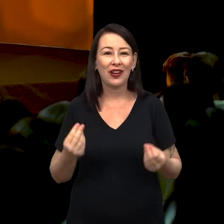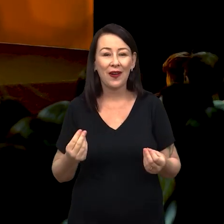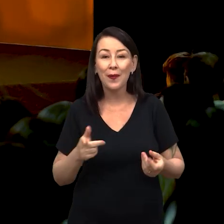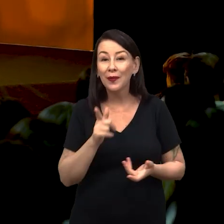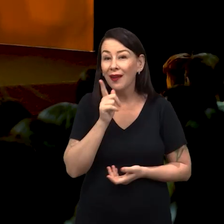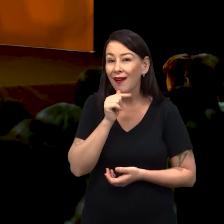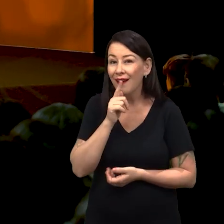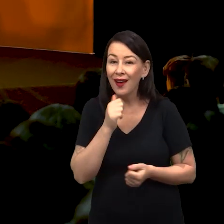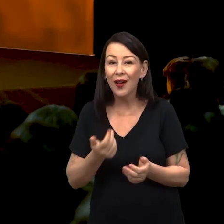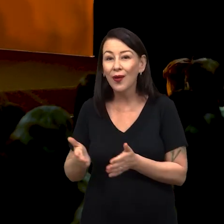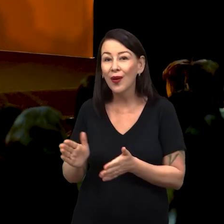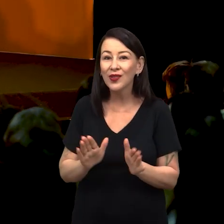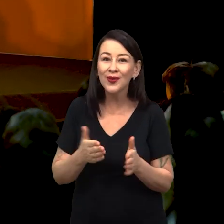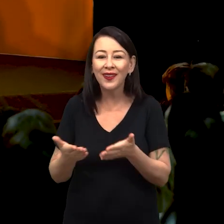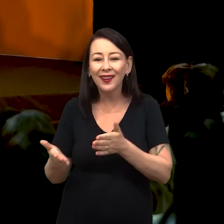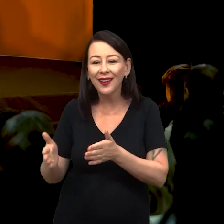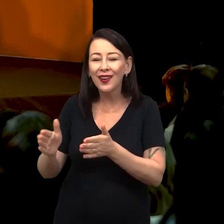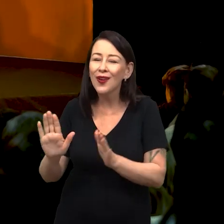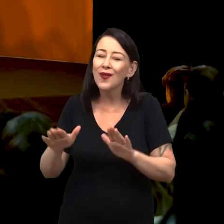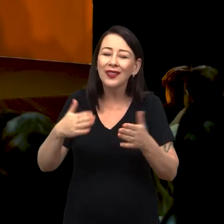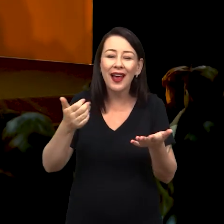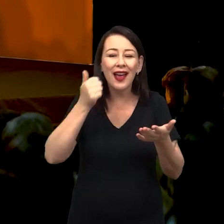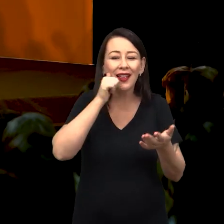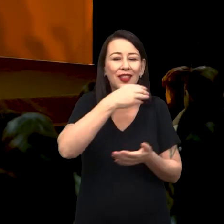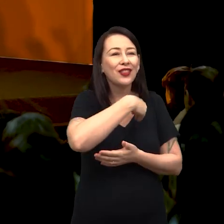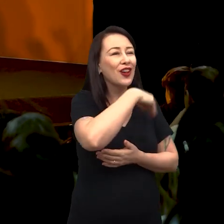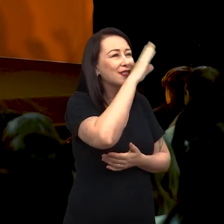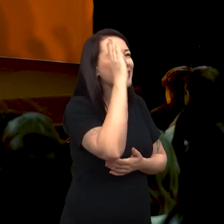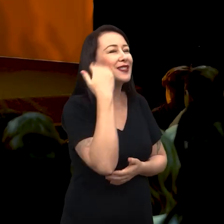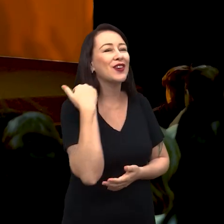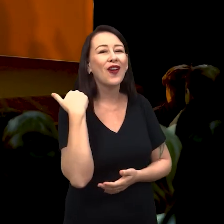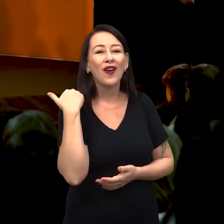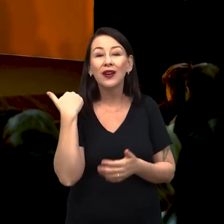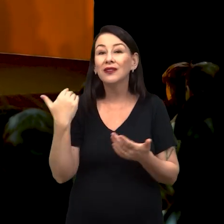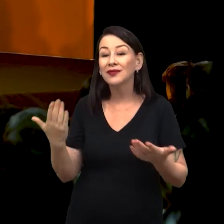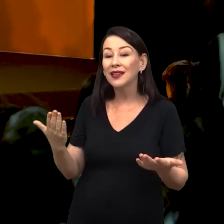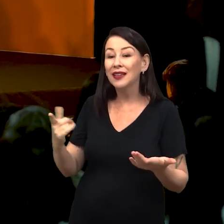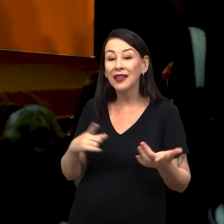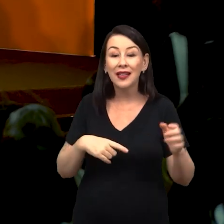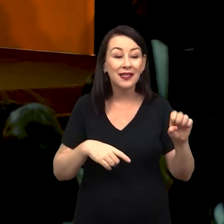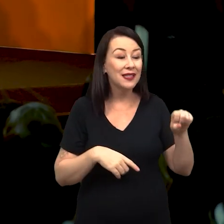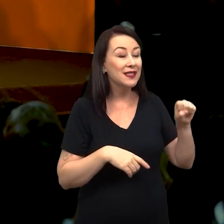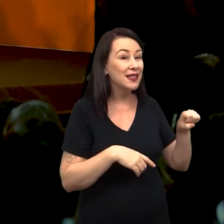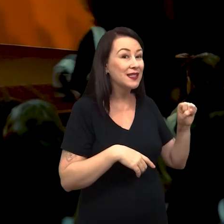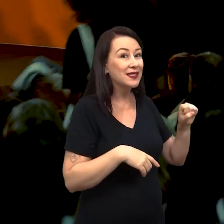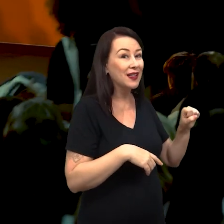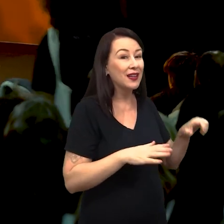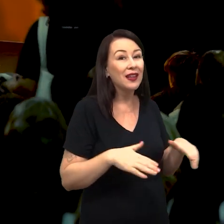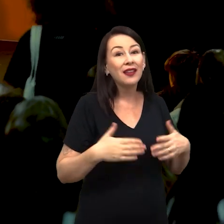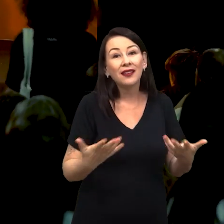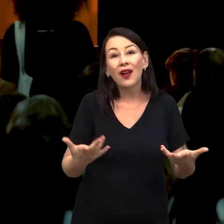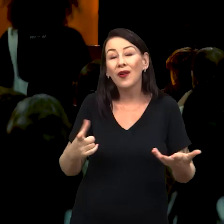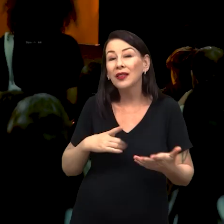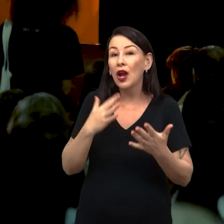do rio Fonfon, da cor do limão, de Nossa Senhora da Conceição. É de rim, fim, fim,